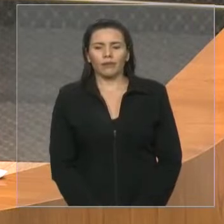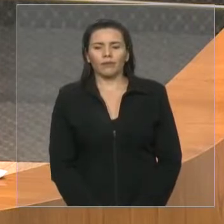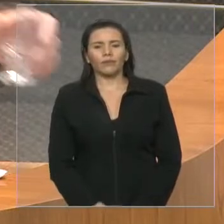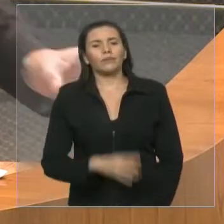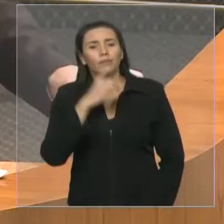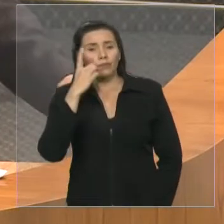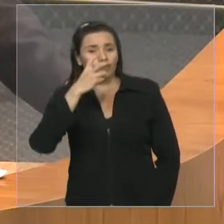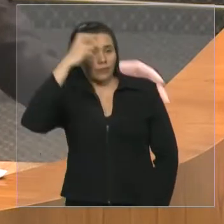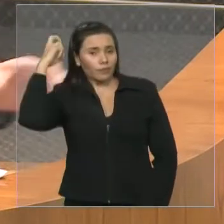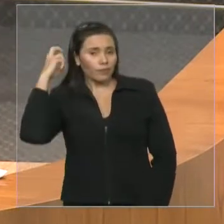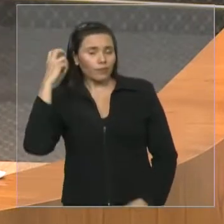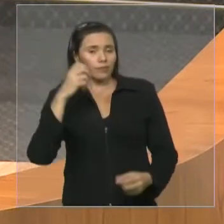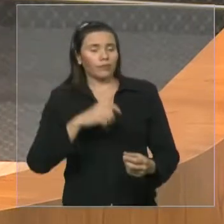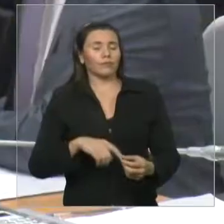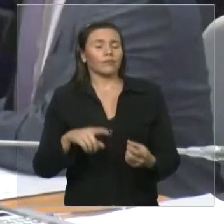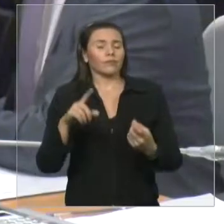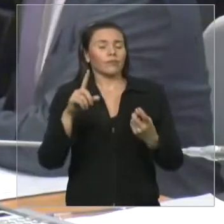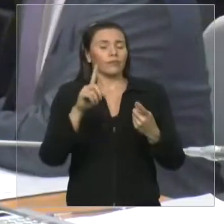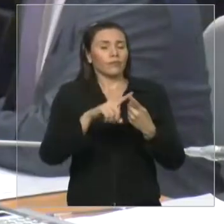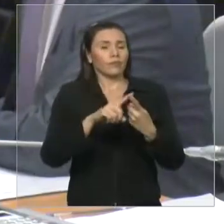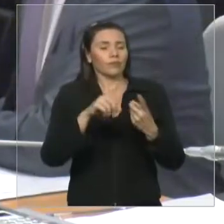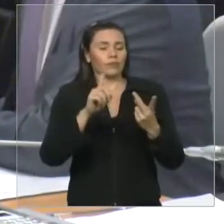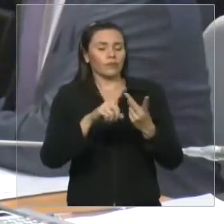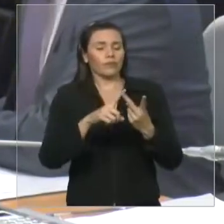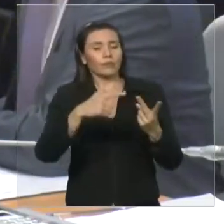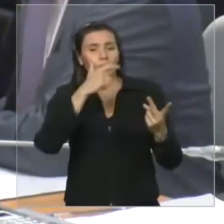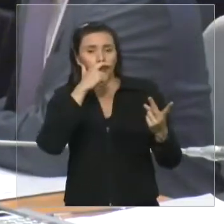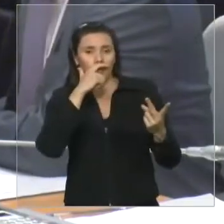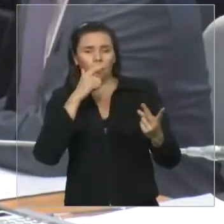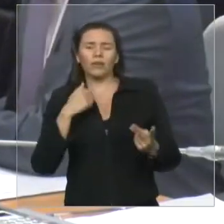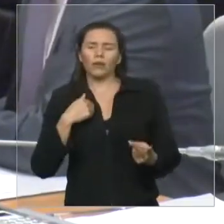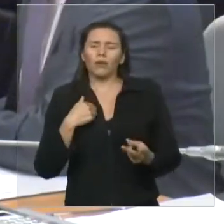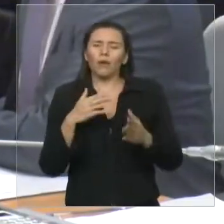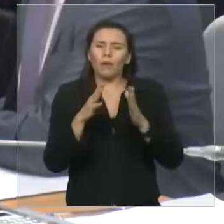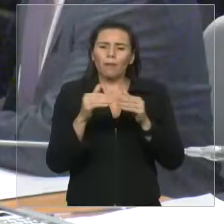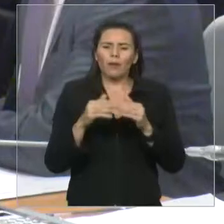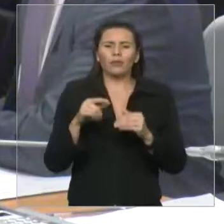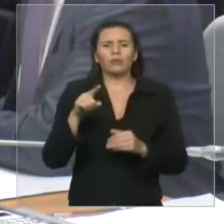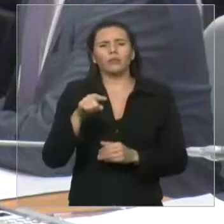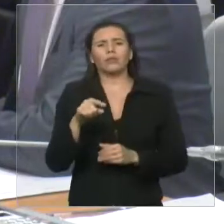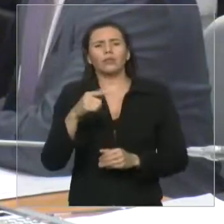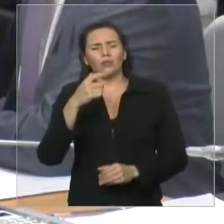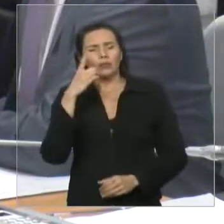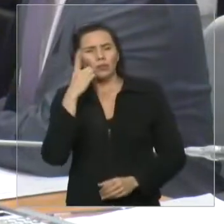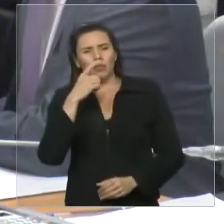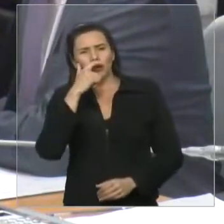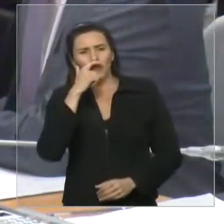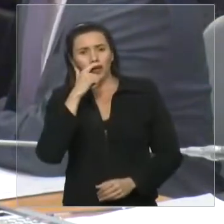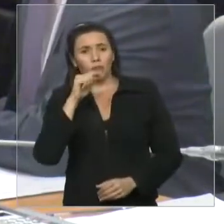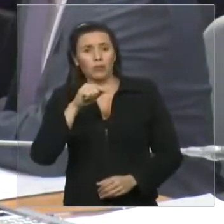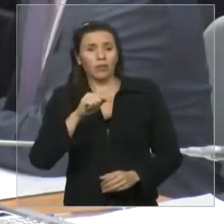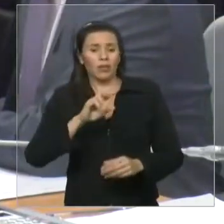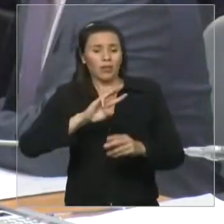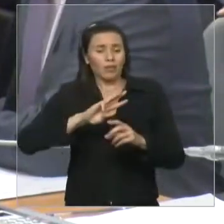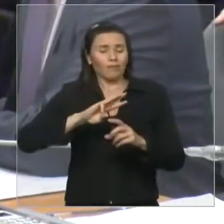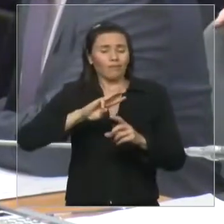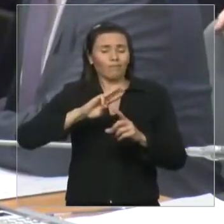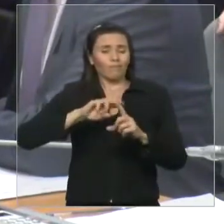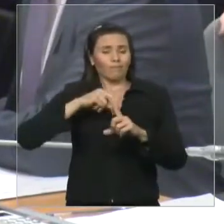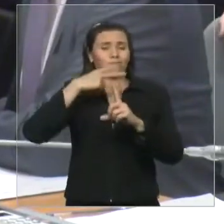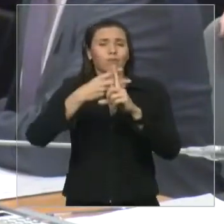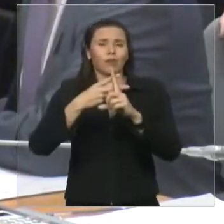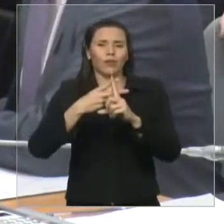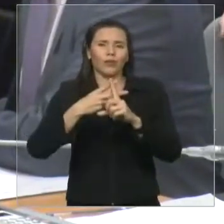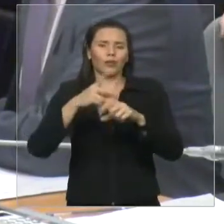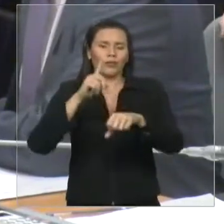César, eu pediria só que ao final da parte do deputado Neto, Vossa Excelência concluísse. Vossa Excelência já extrapolou em quase 10 minutos, os 10